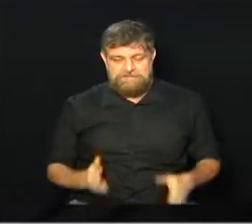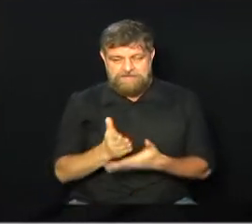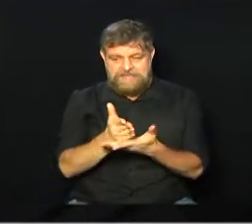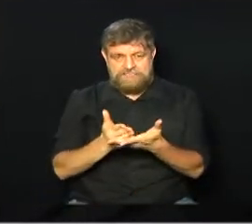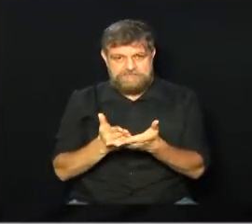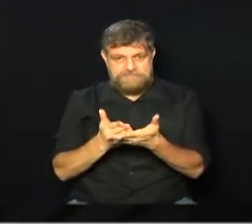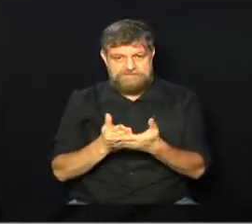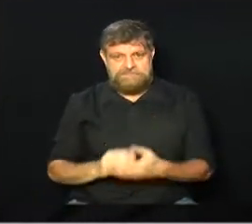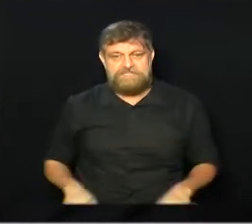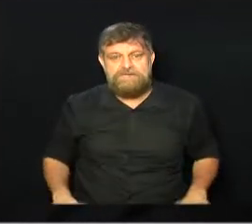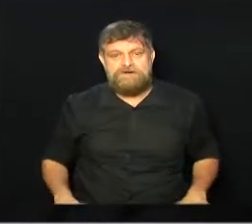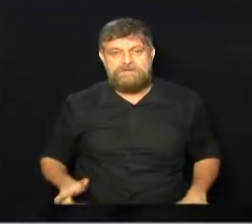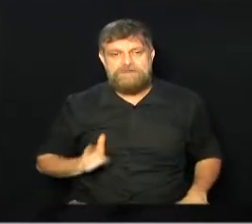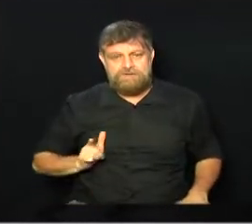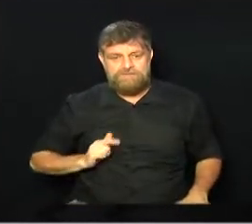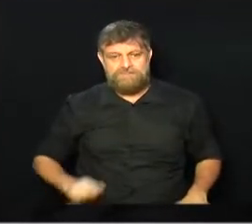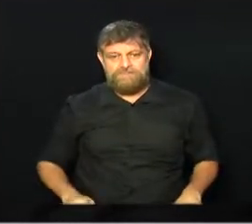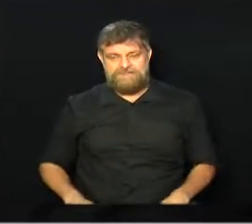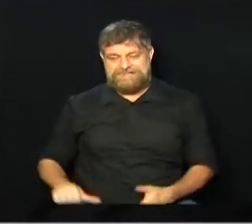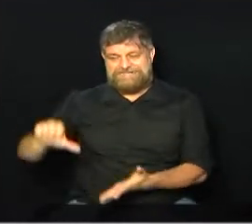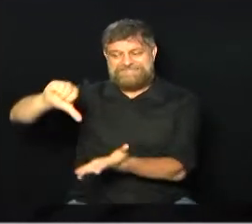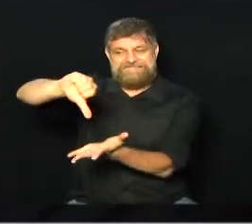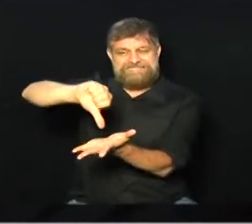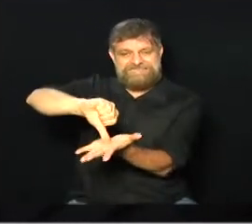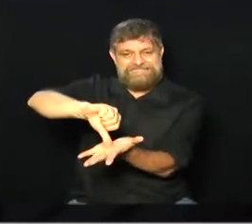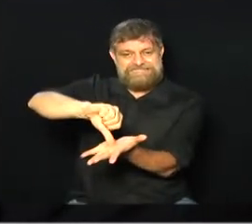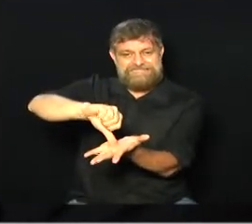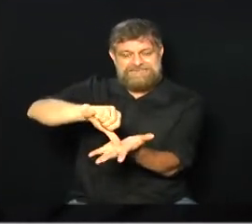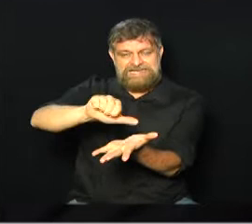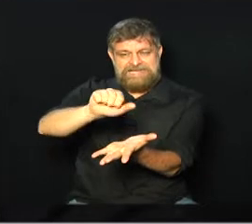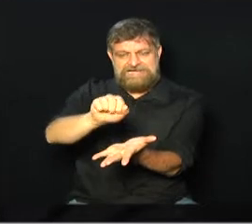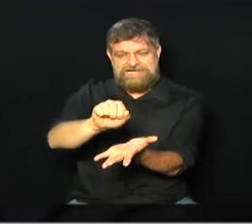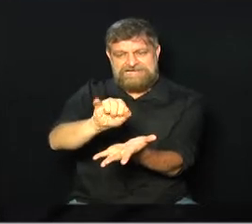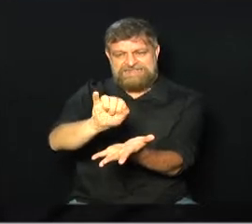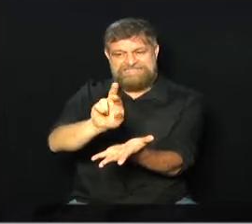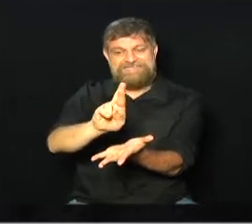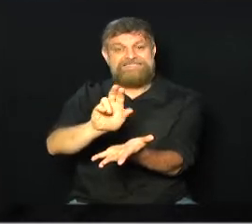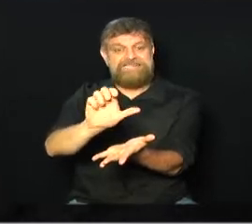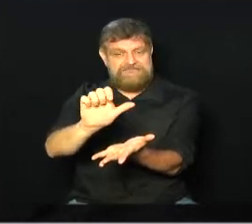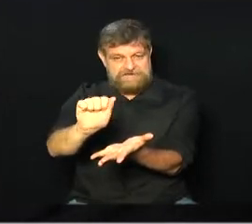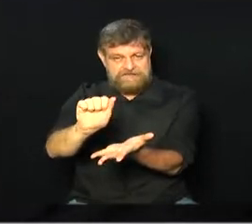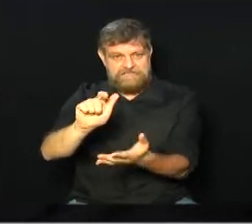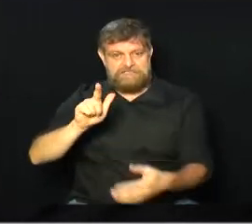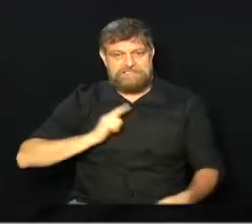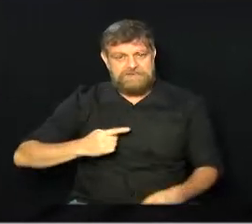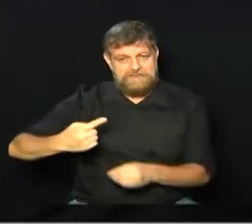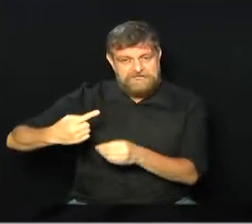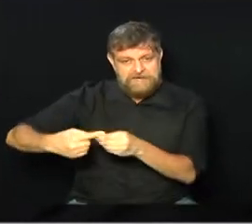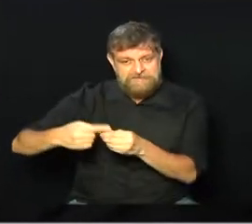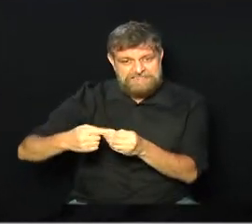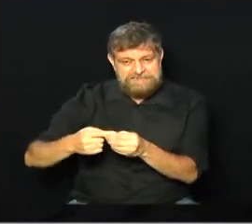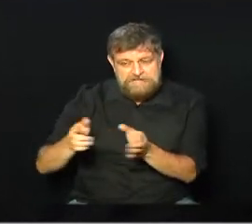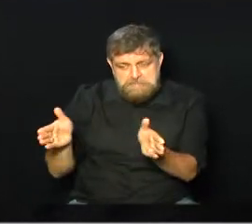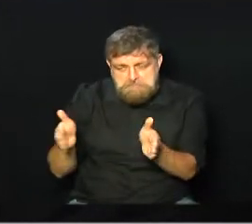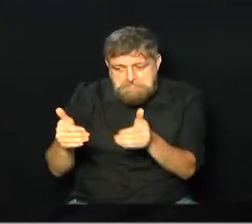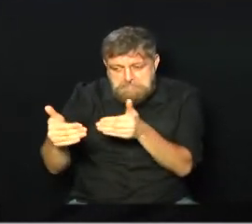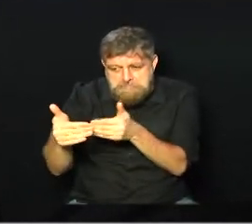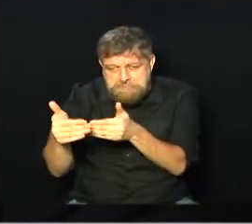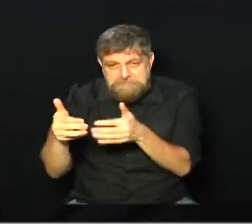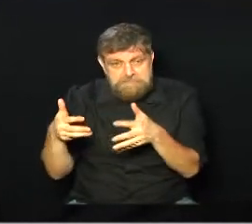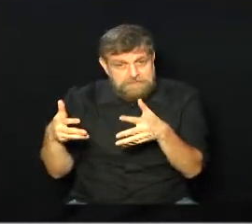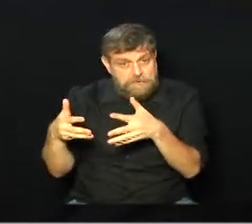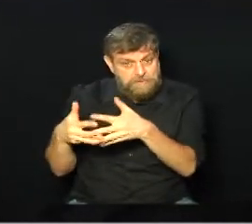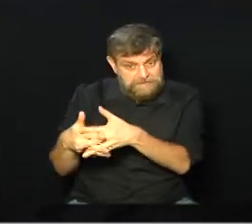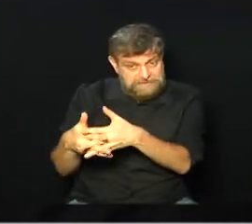está do lado muçulmano, né? Ela está do lado da Ásia. E é uma cidade bem fechada, bem, bem